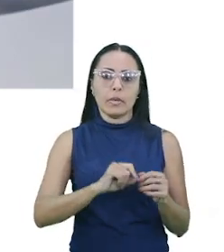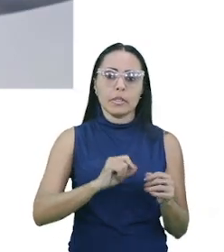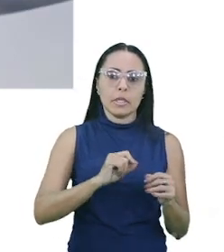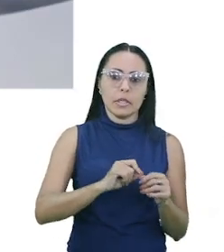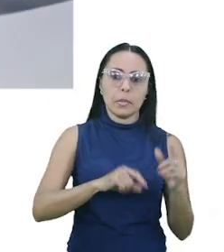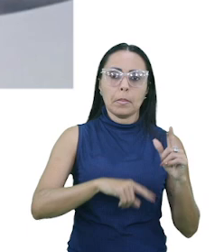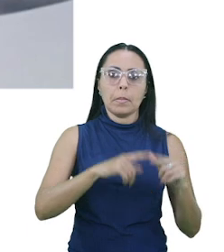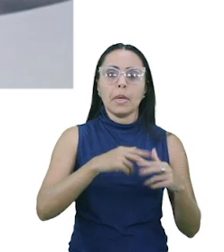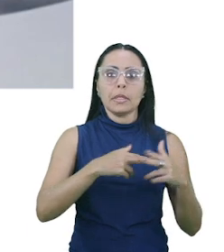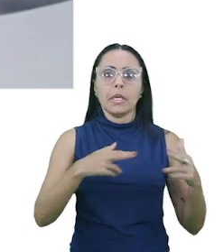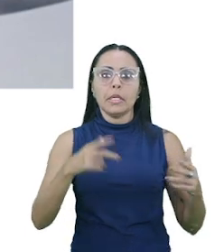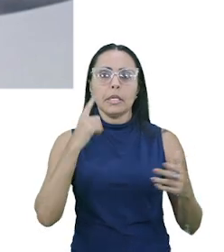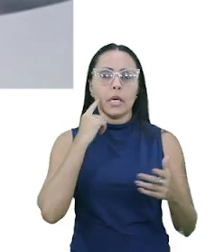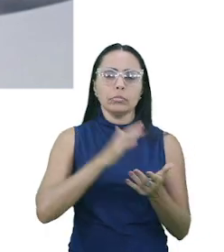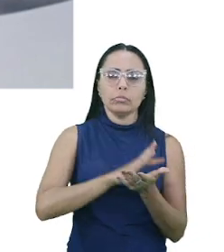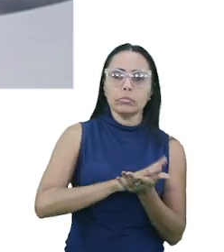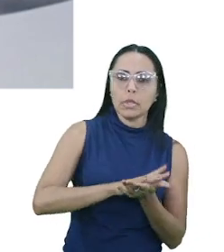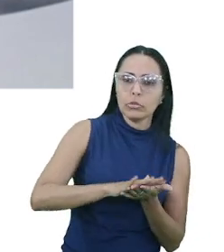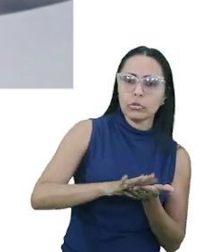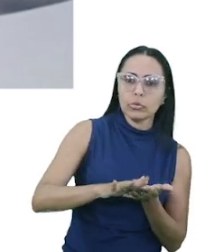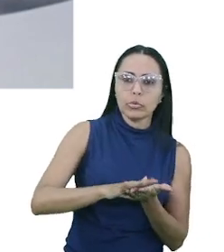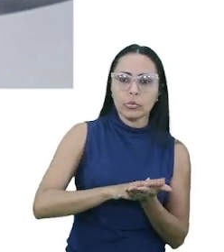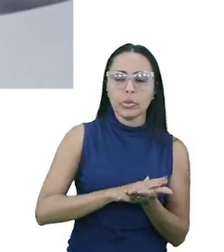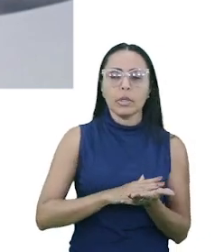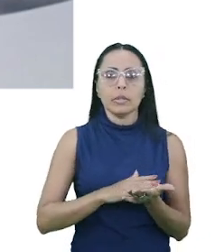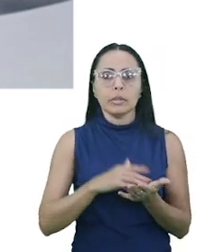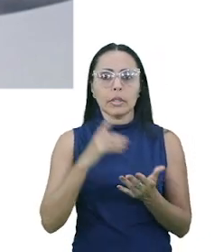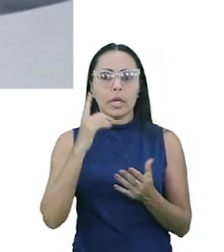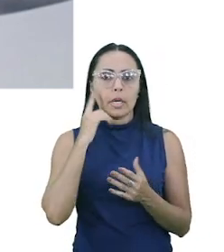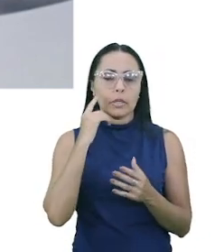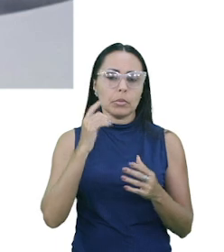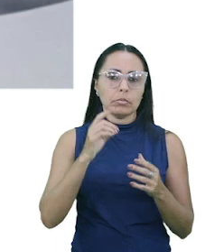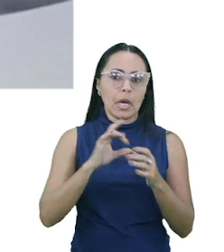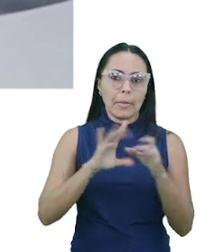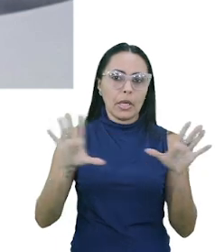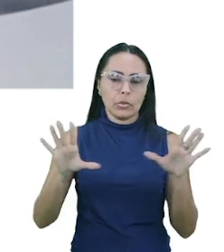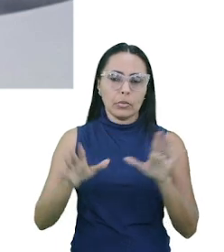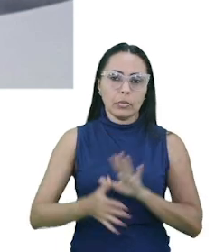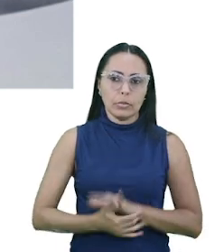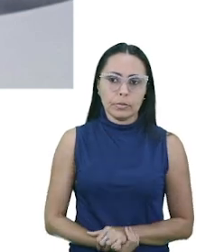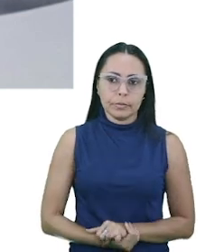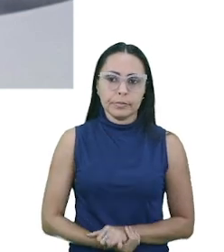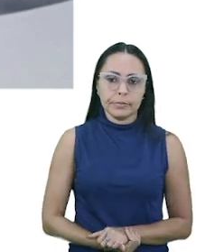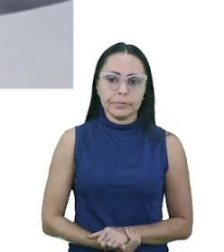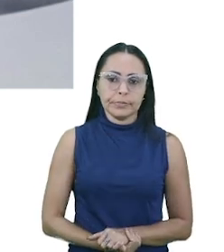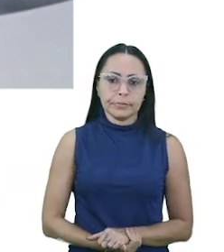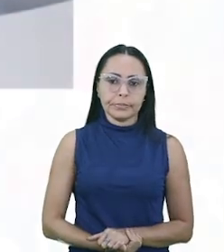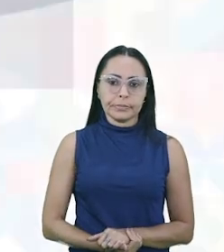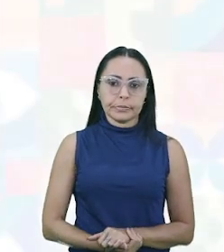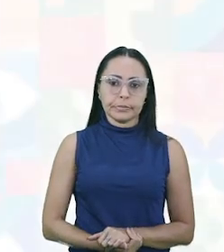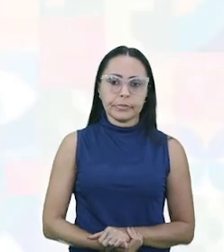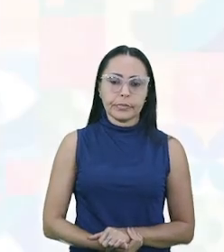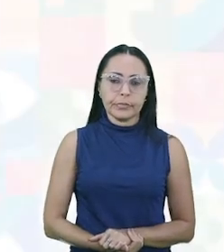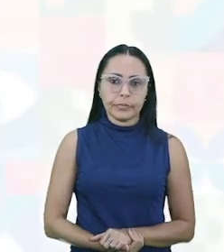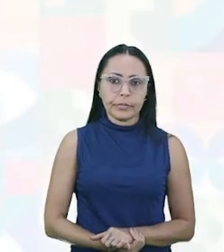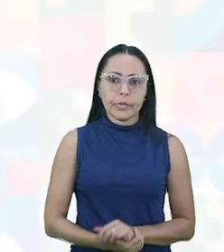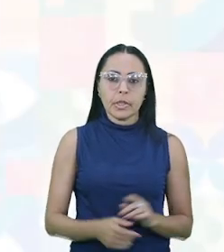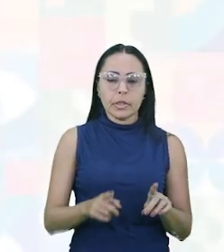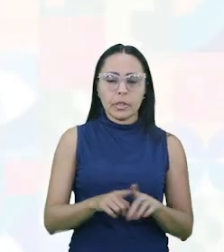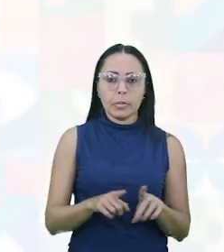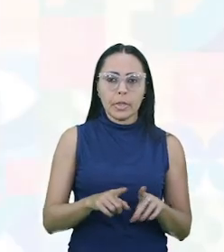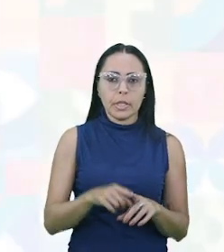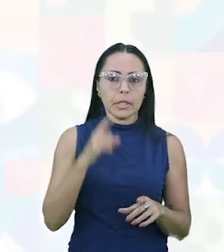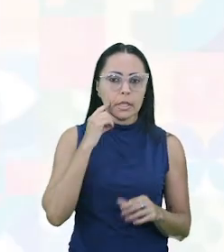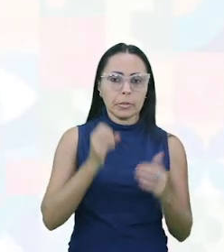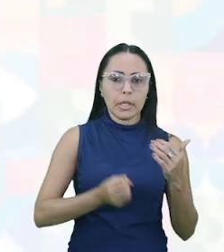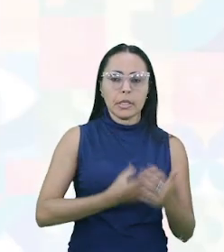materiais têxteis antes da costura, né? Abertos, como a gente chama. Porque também dá para criar, tipo, padrões,